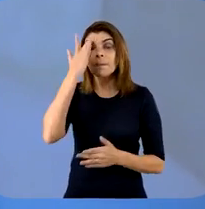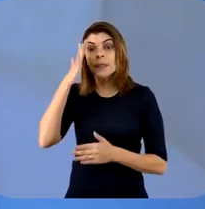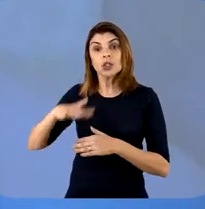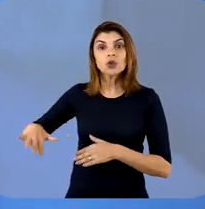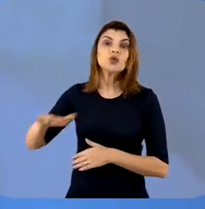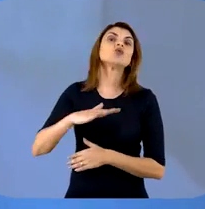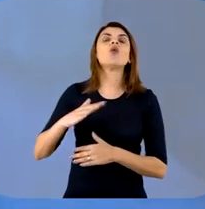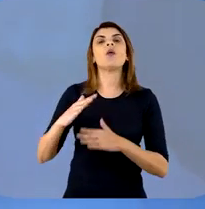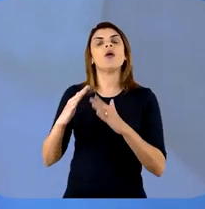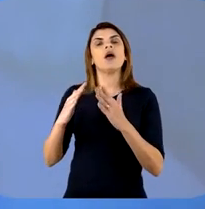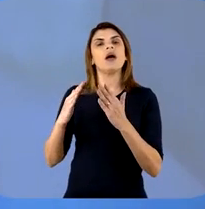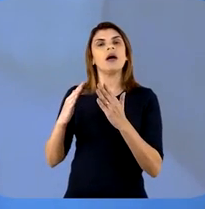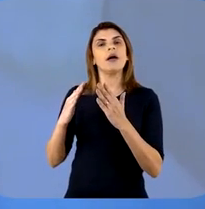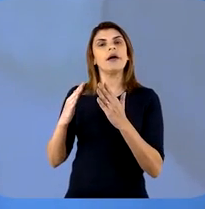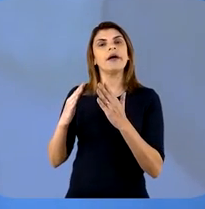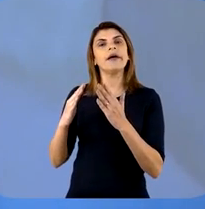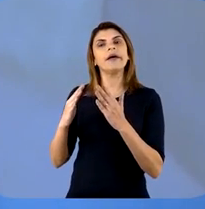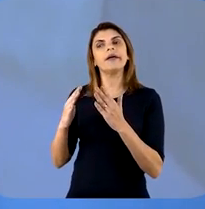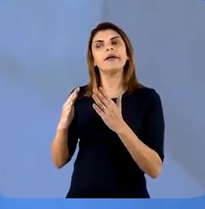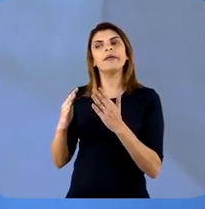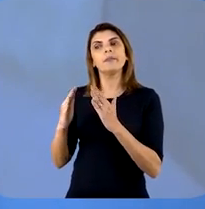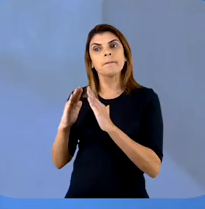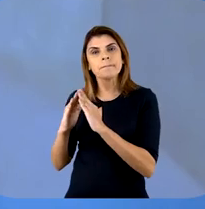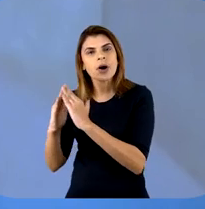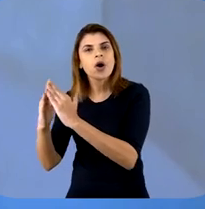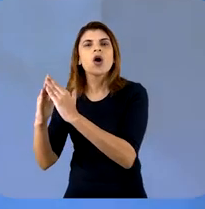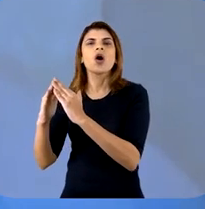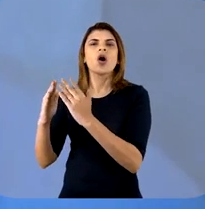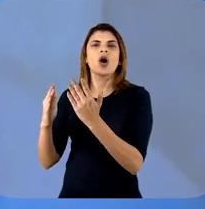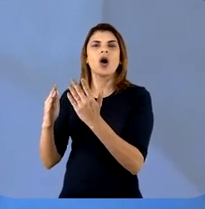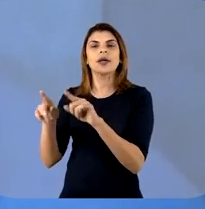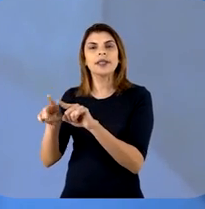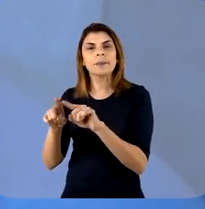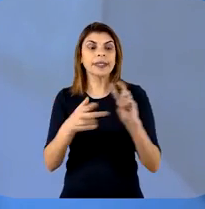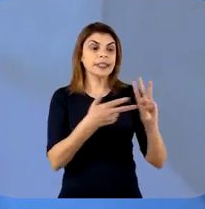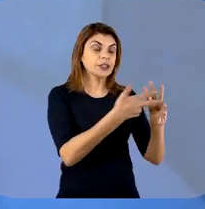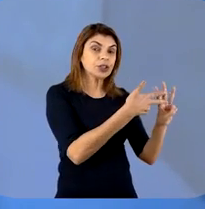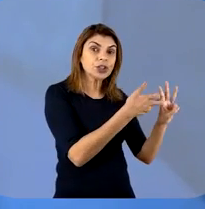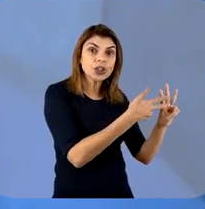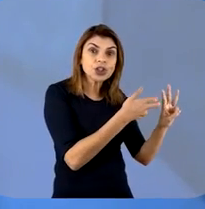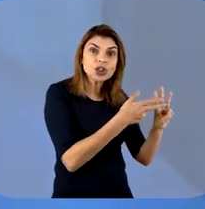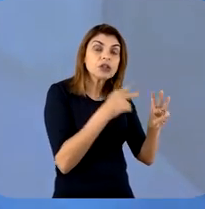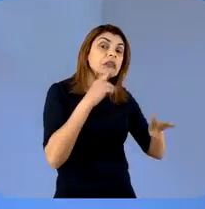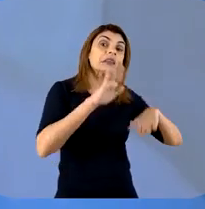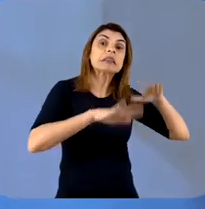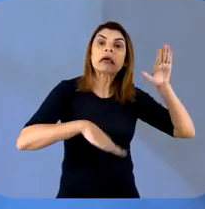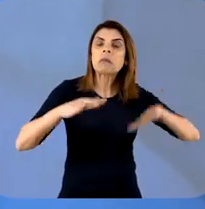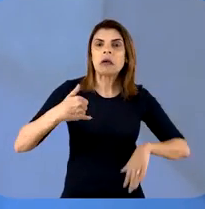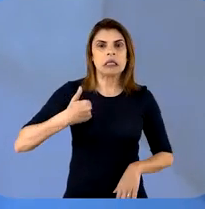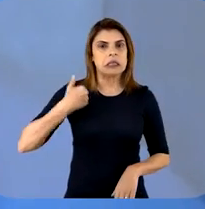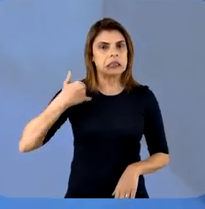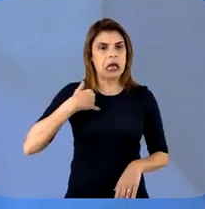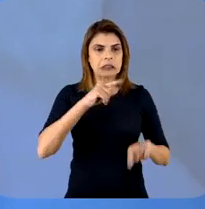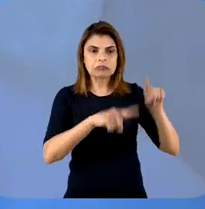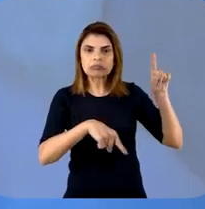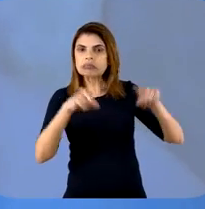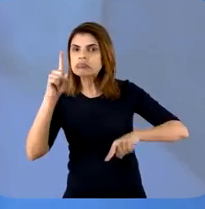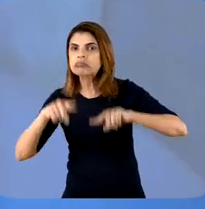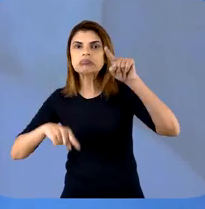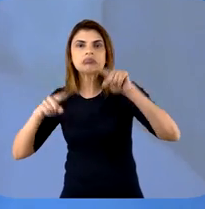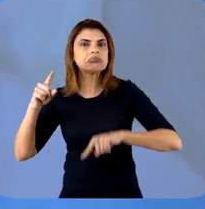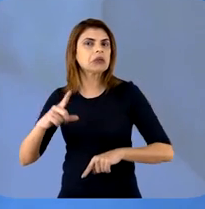morrem após adquirirem a doença. E entre os indígenas, dependendo aí da faixa etária, você